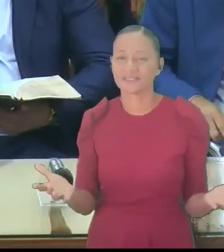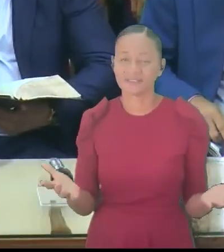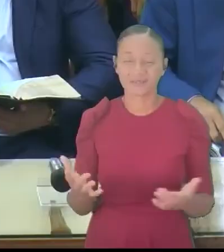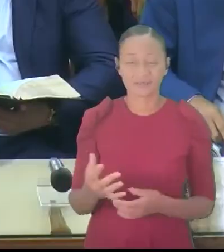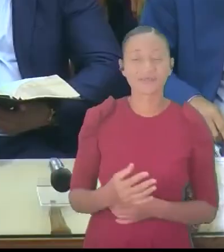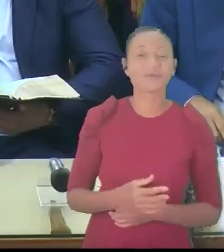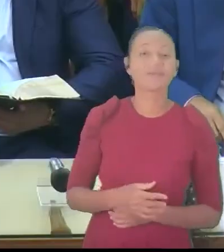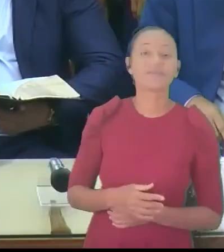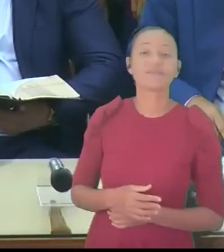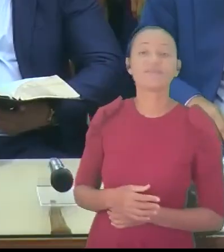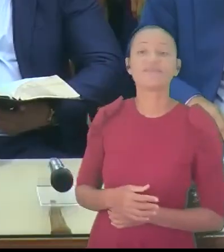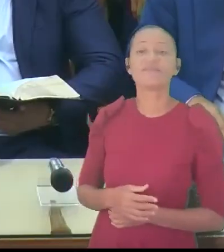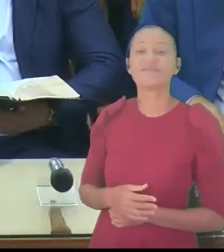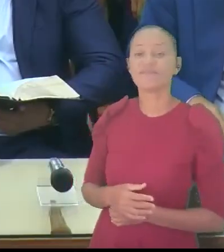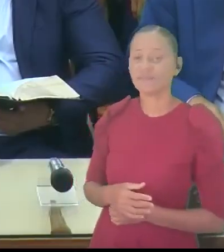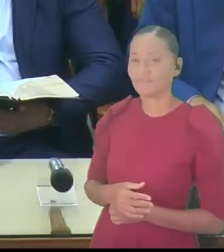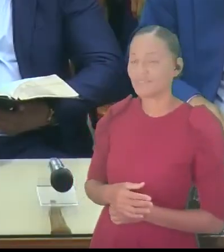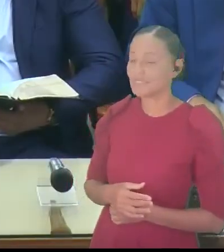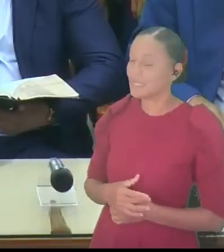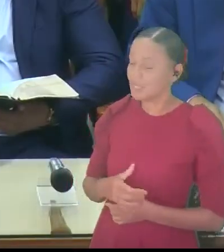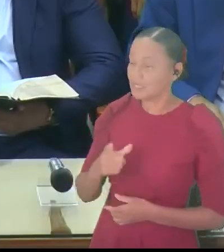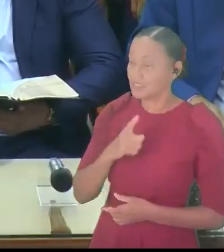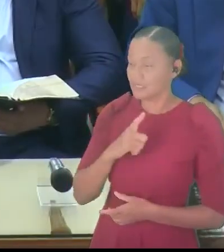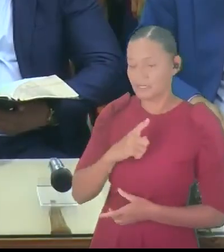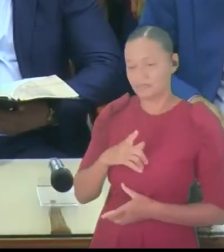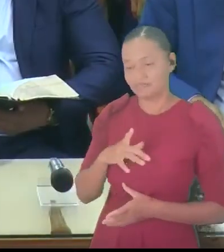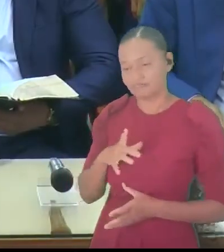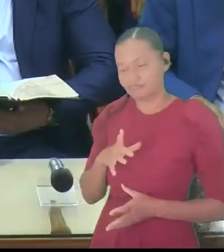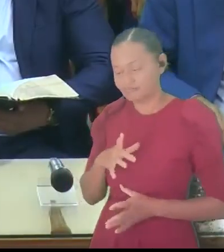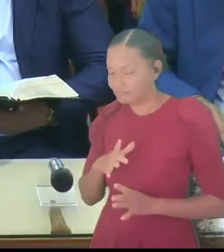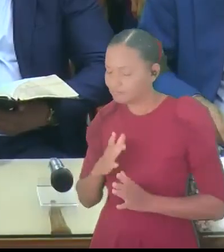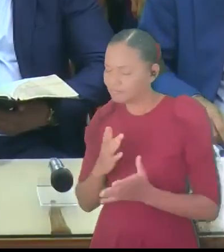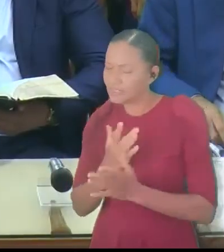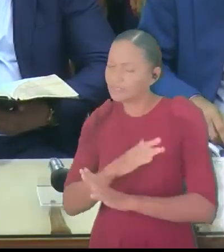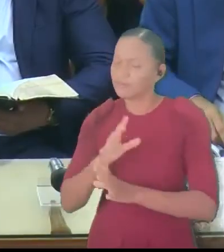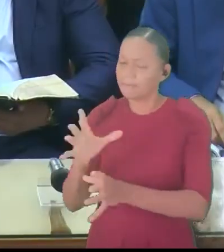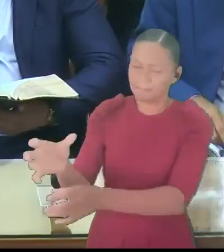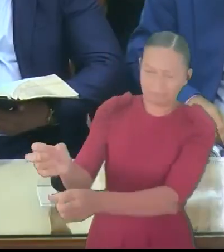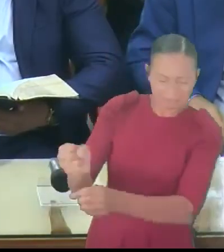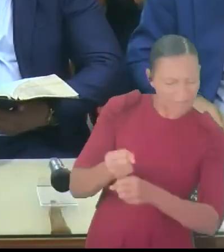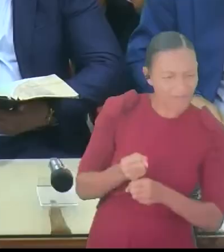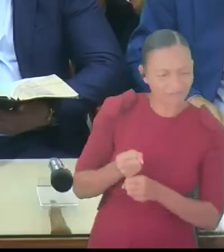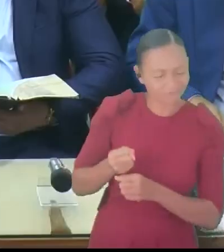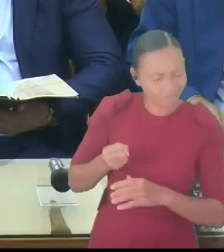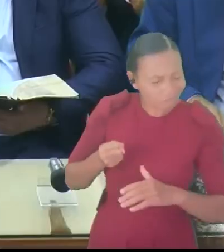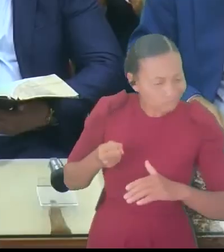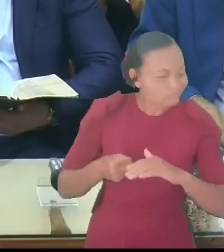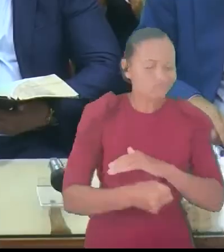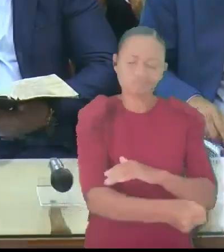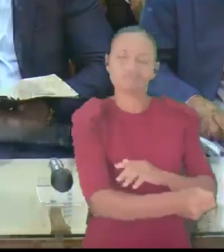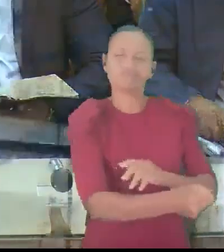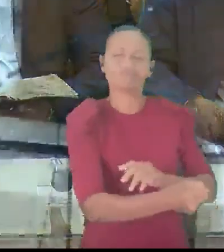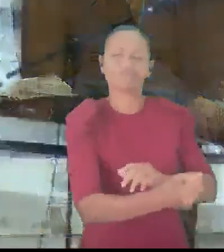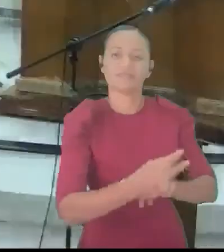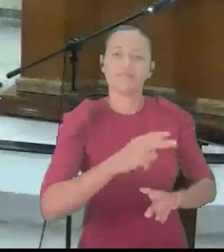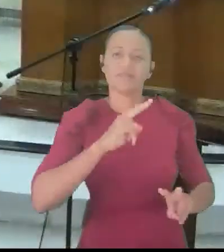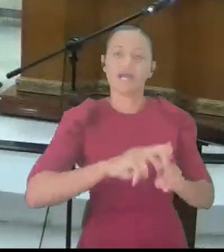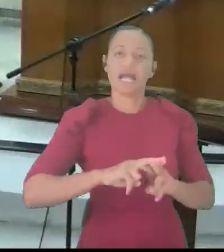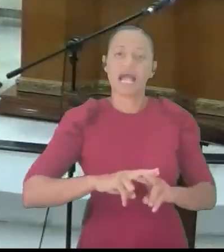3. E lançaram mão deles e os encerraram na prisão até ao dia